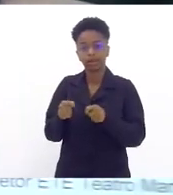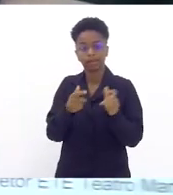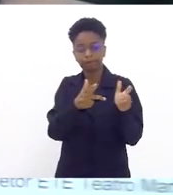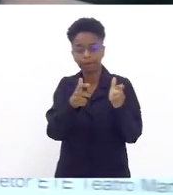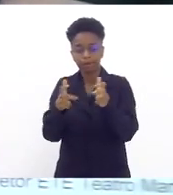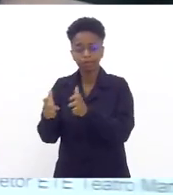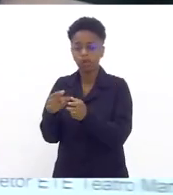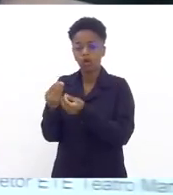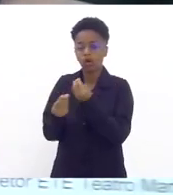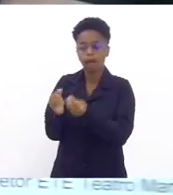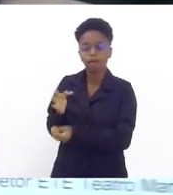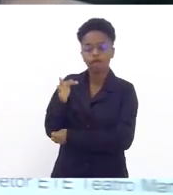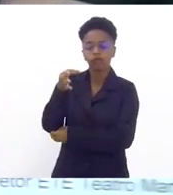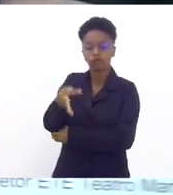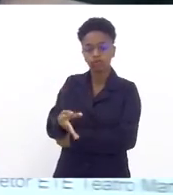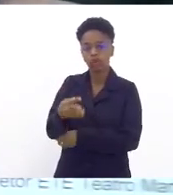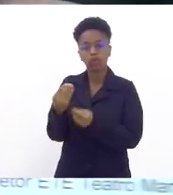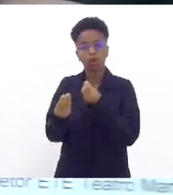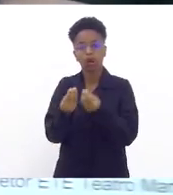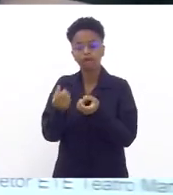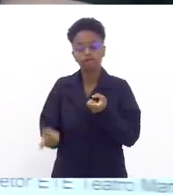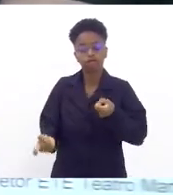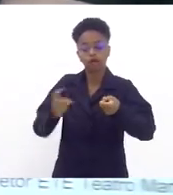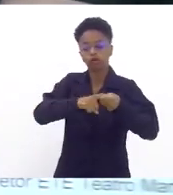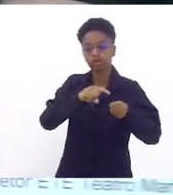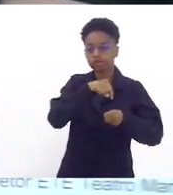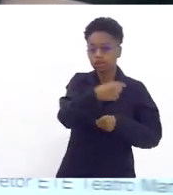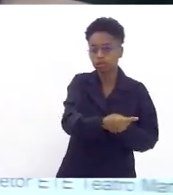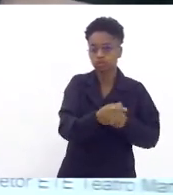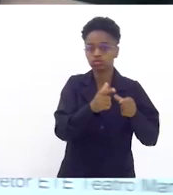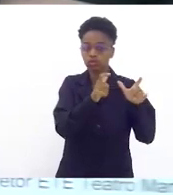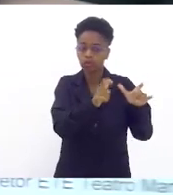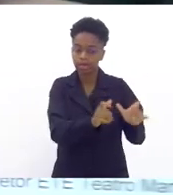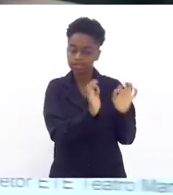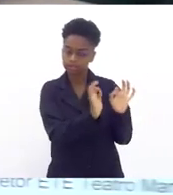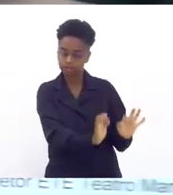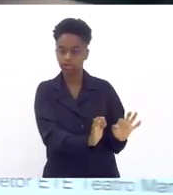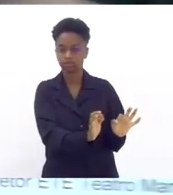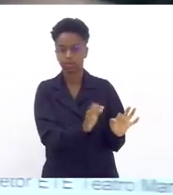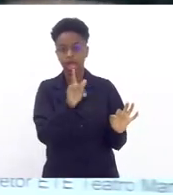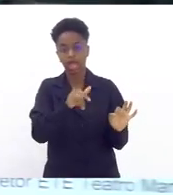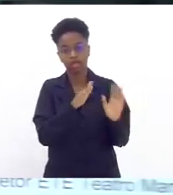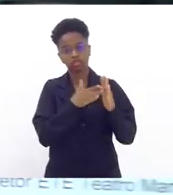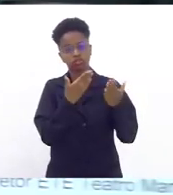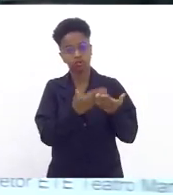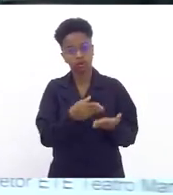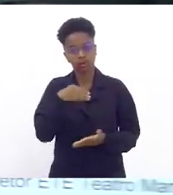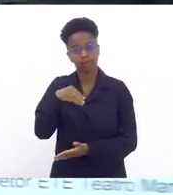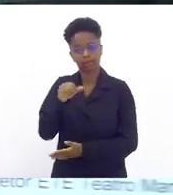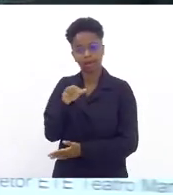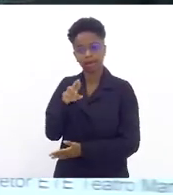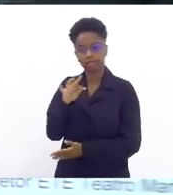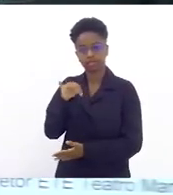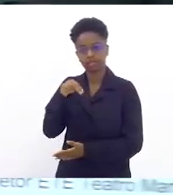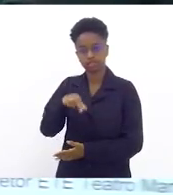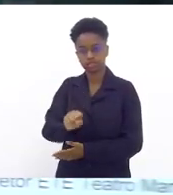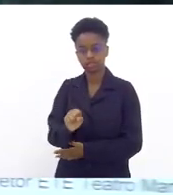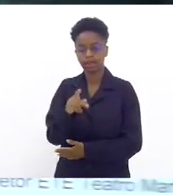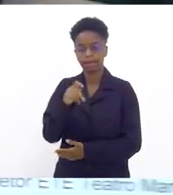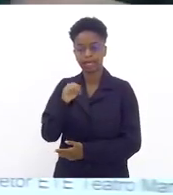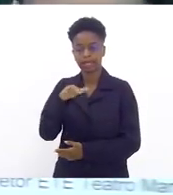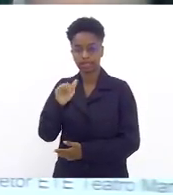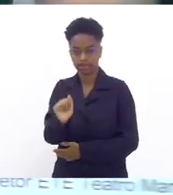no horizonte é o retorno deles para o seu lugar de origem que é a Escola Martins Pena bom eu vou